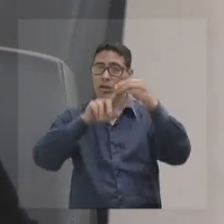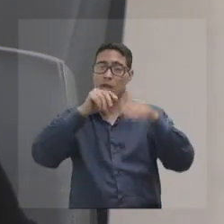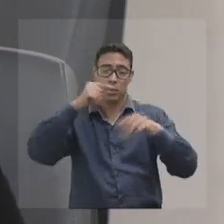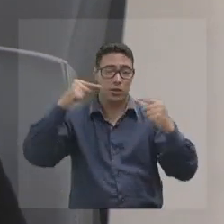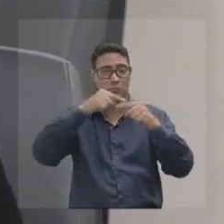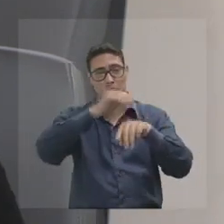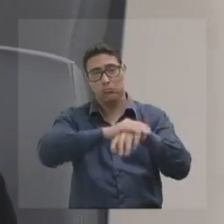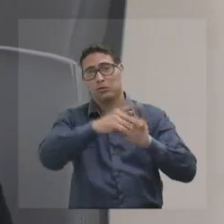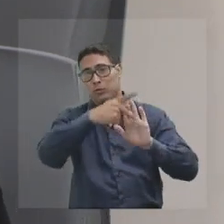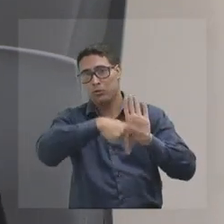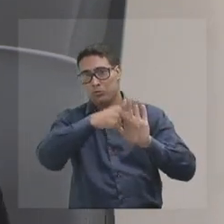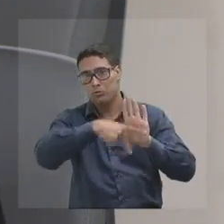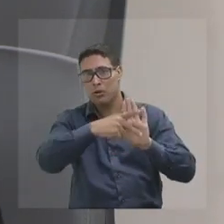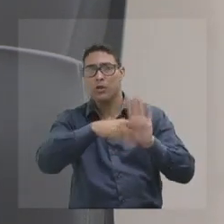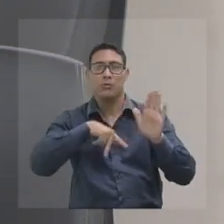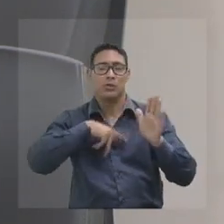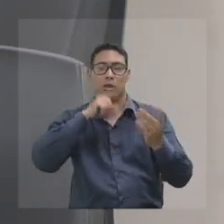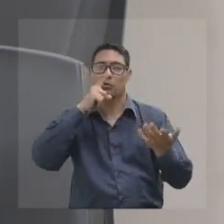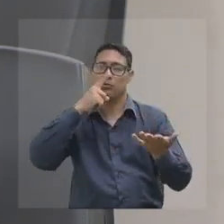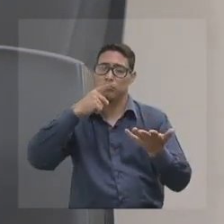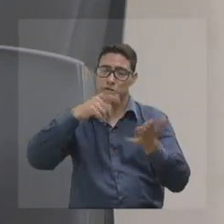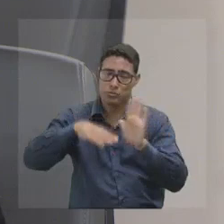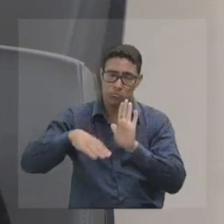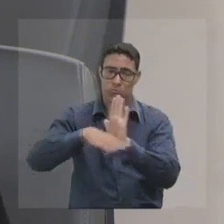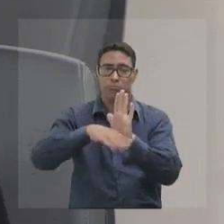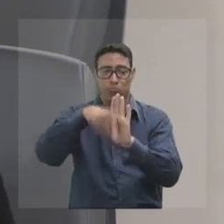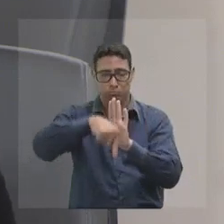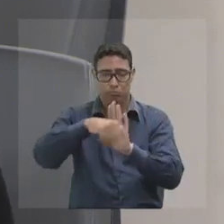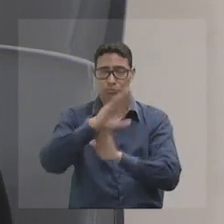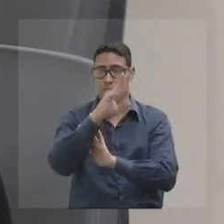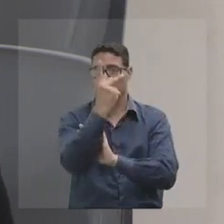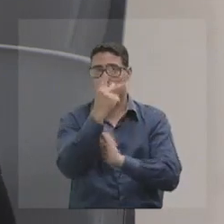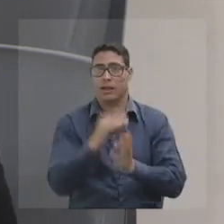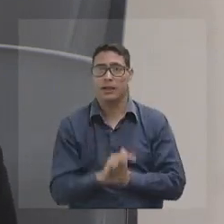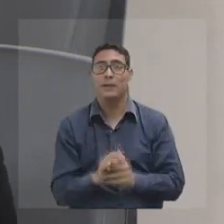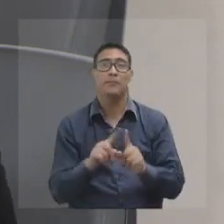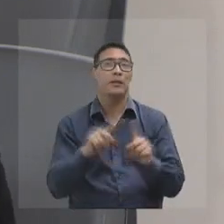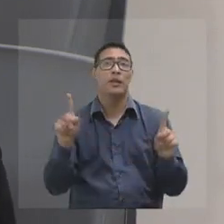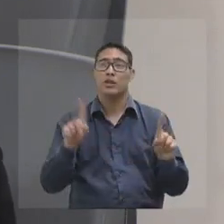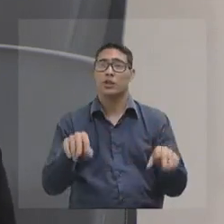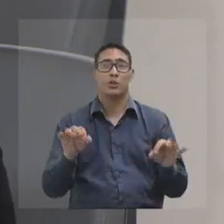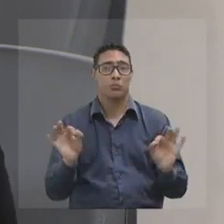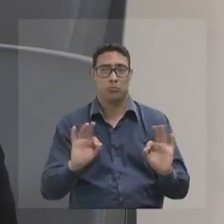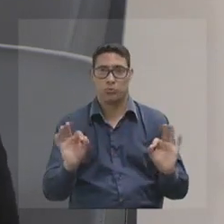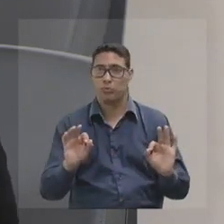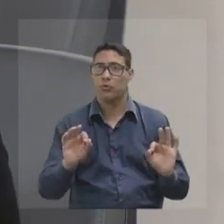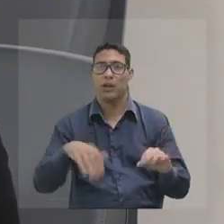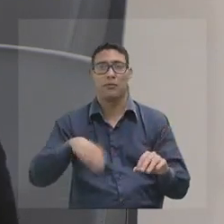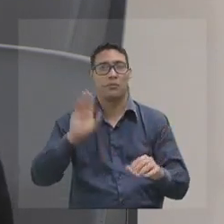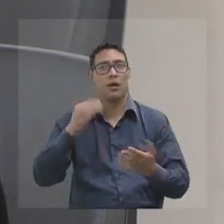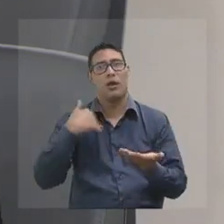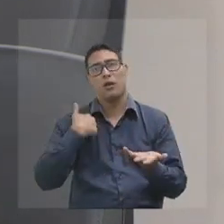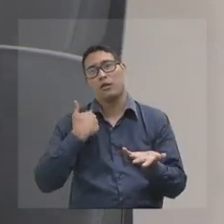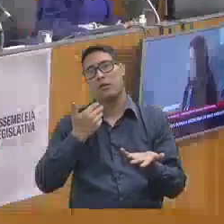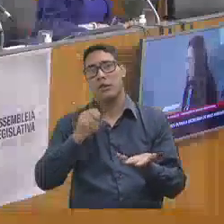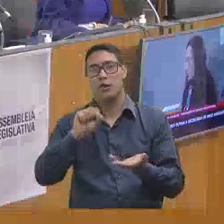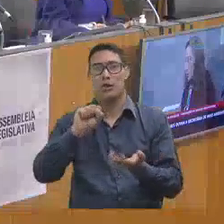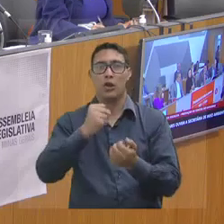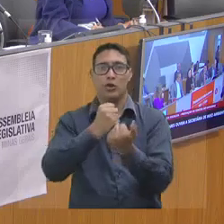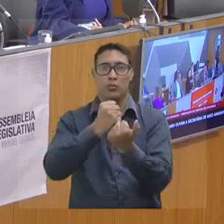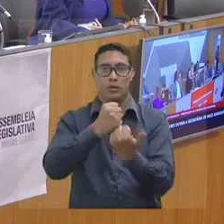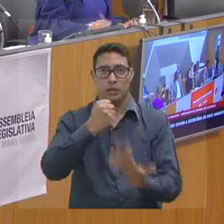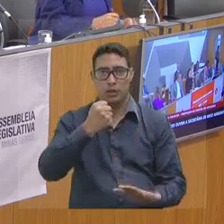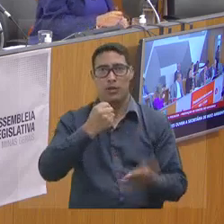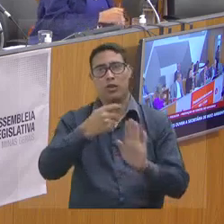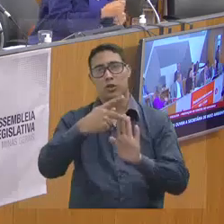projeto e nós estamos estruturando uma equipe de apoio aqui em Belo Horizonte mas nós não temos mais a superintendência de projetos de verdade